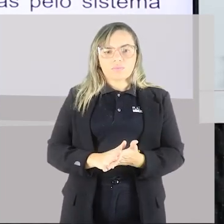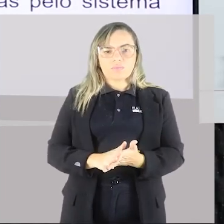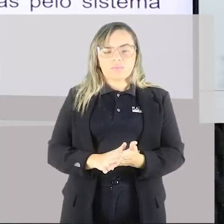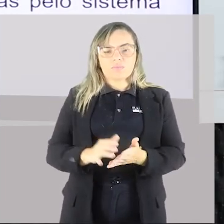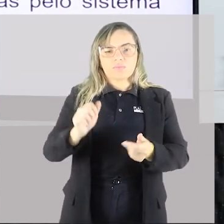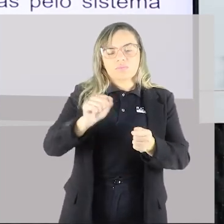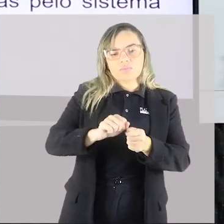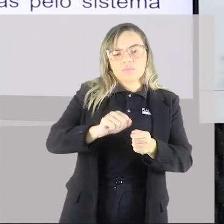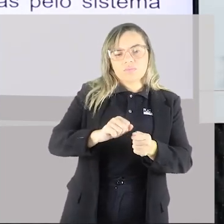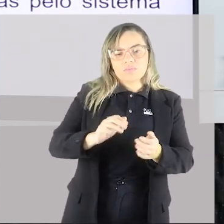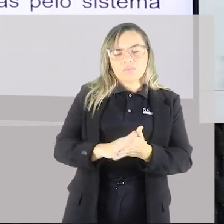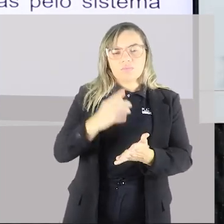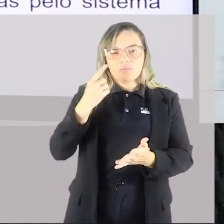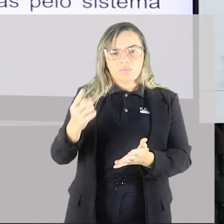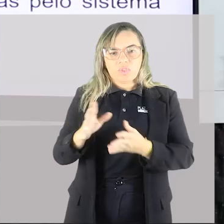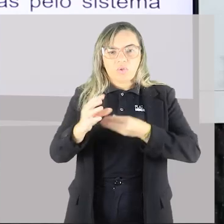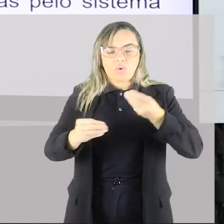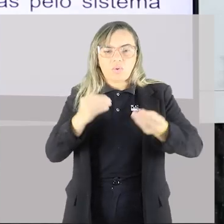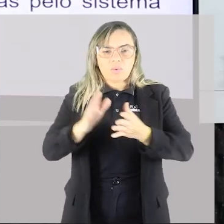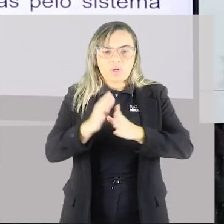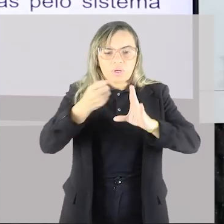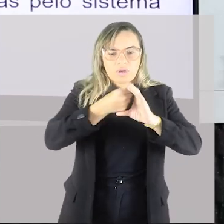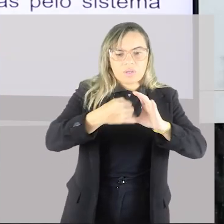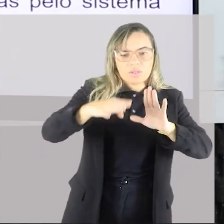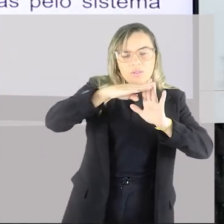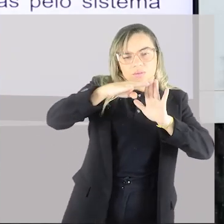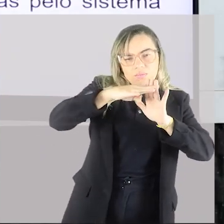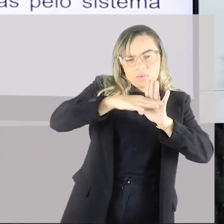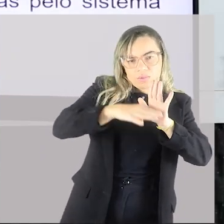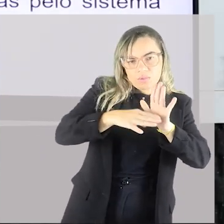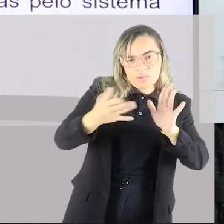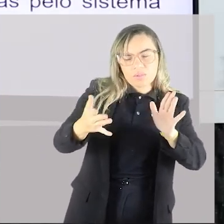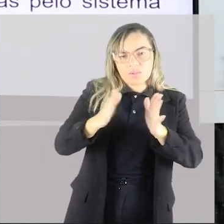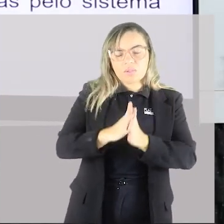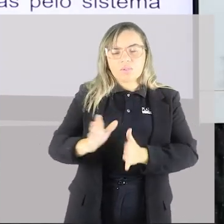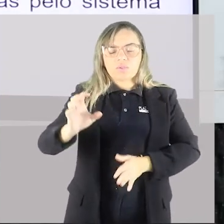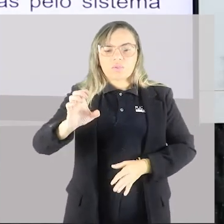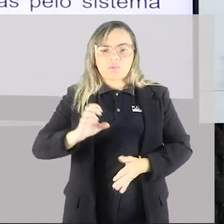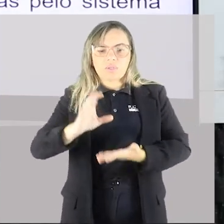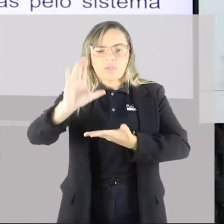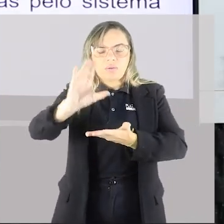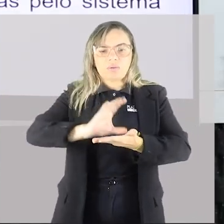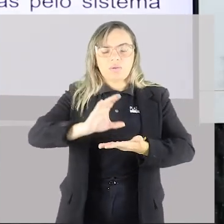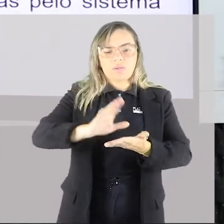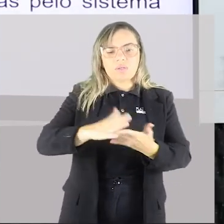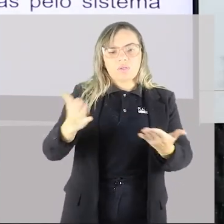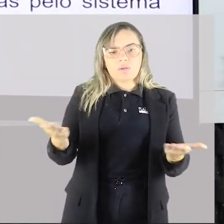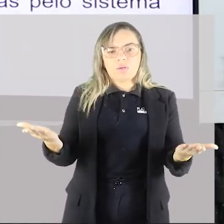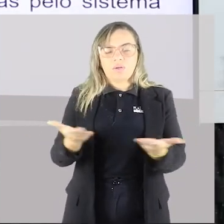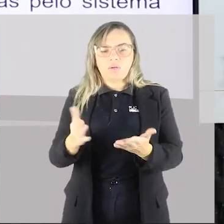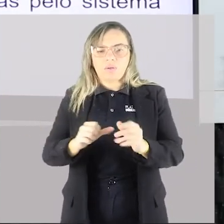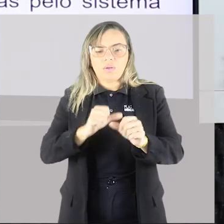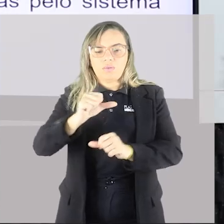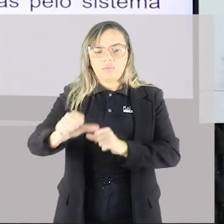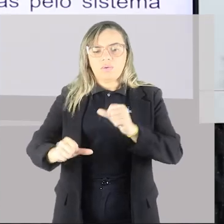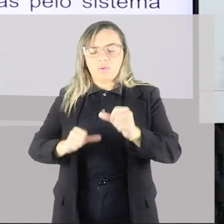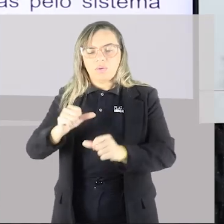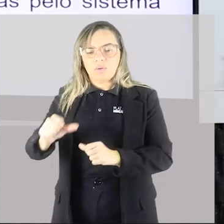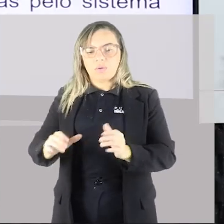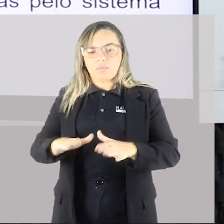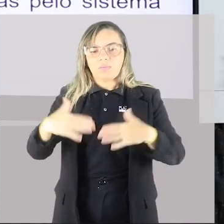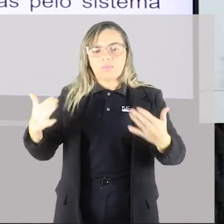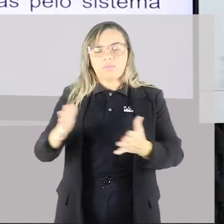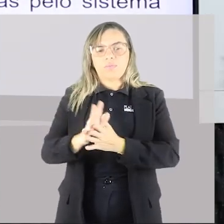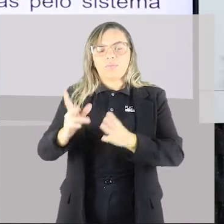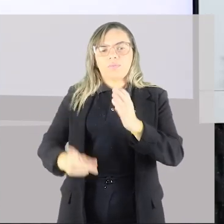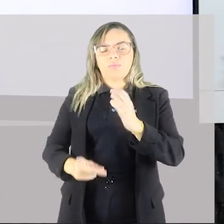que é produzido no feudo equivale como elemento que a gente considera riqueza. E agora, com a transição do feudalismo